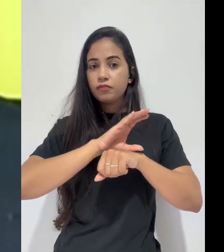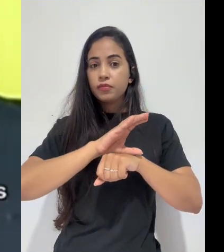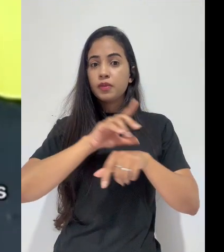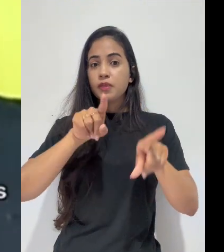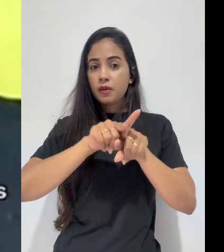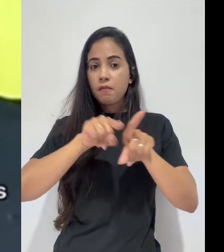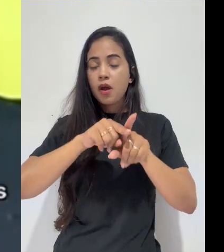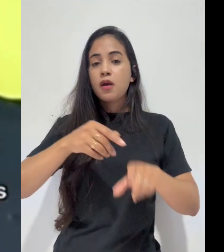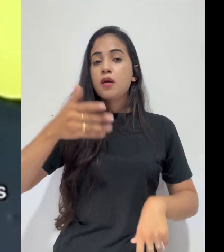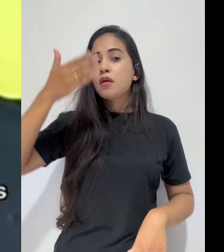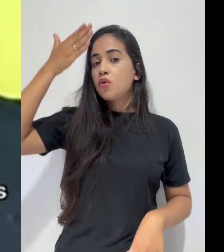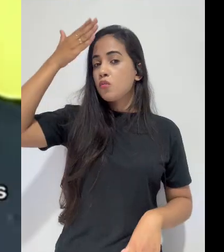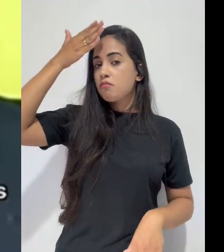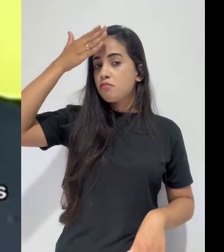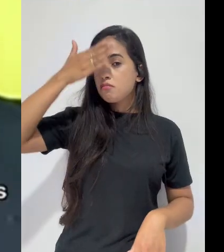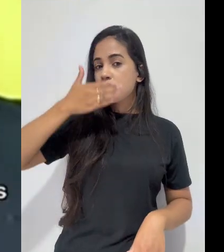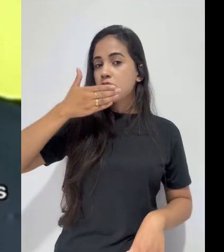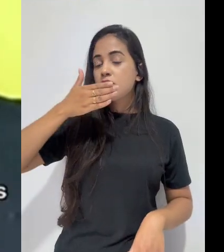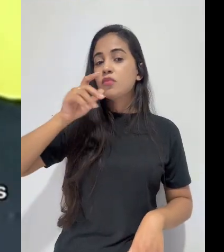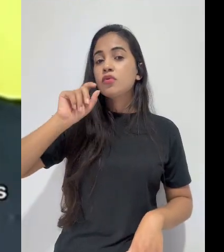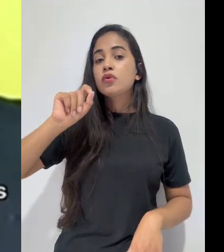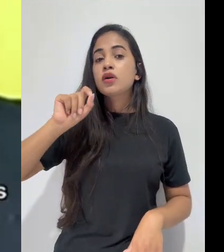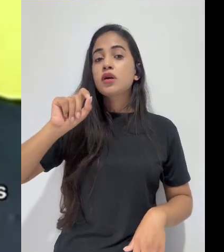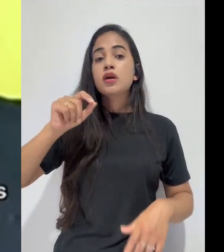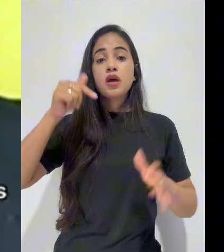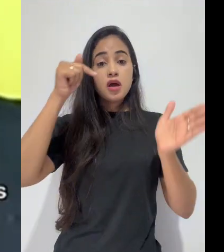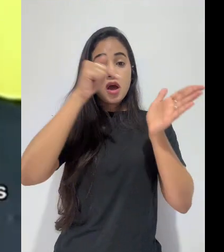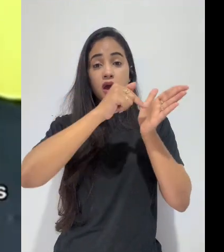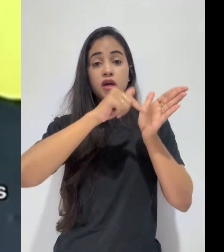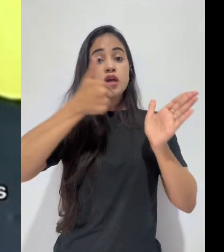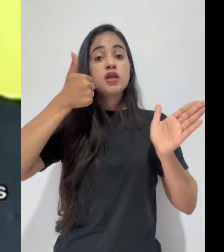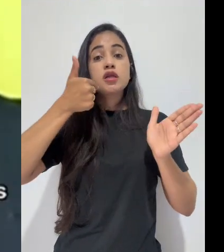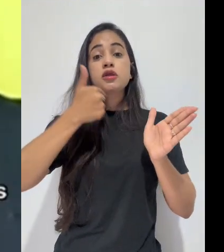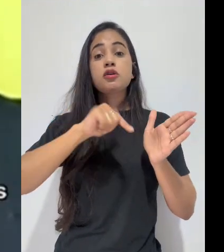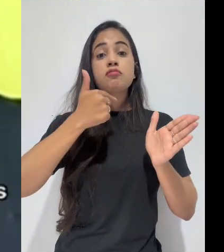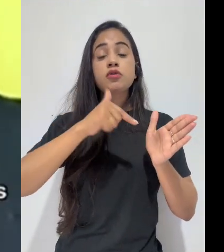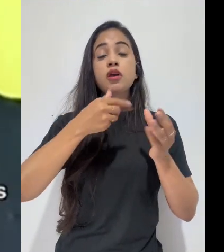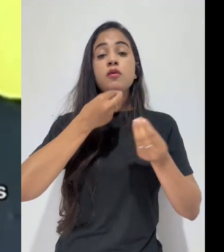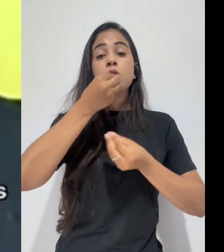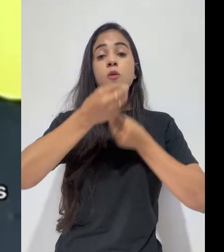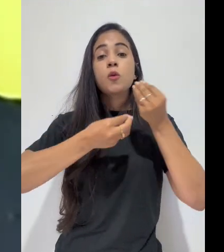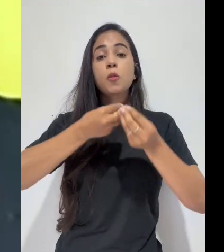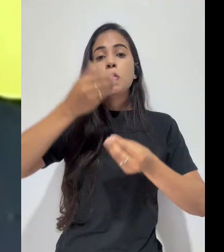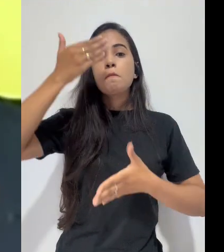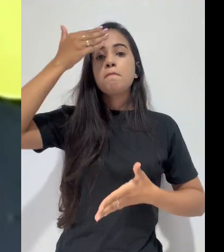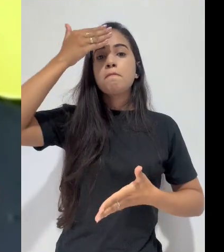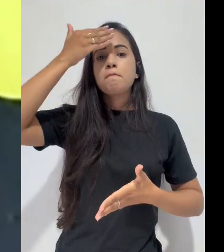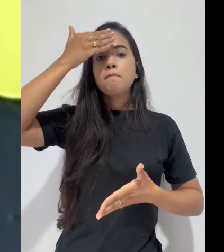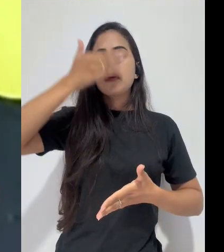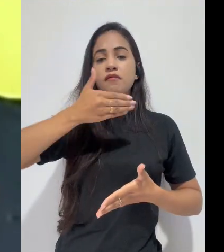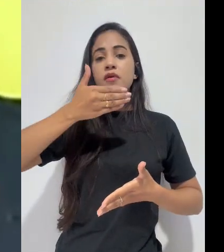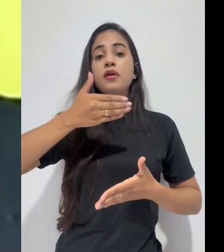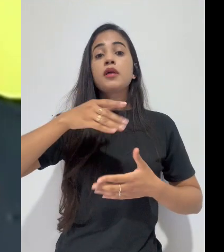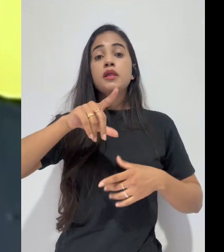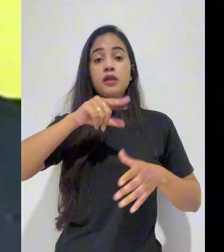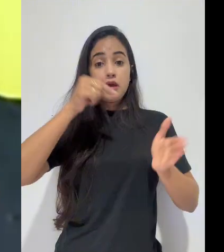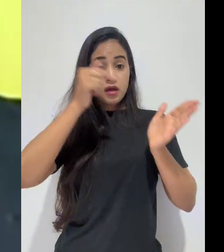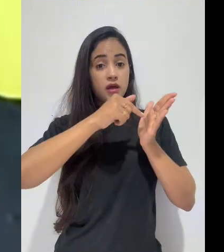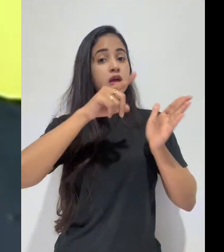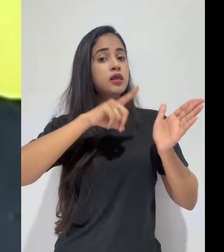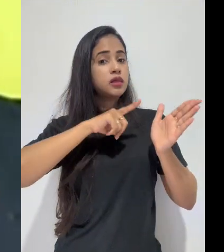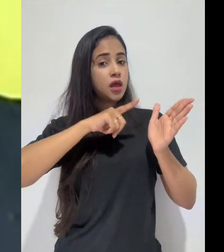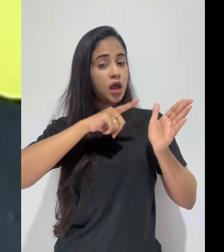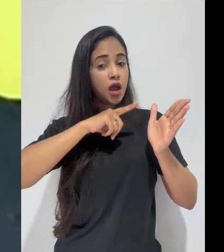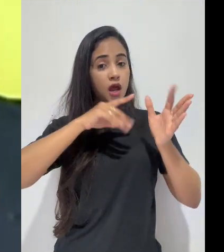ter o ônus de provar suas alegações, não trouxe aos autos a referida sindicância, que por conter vários